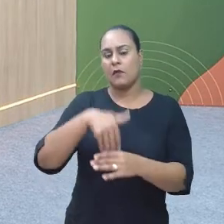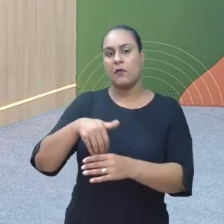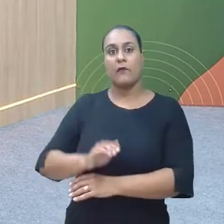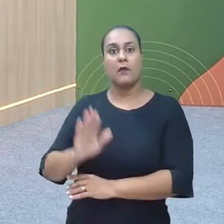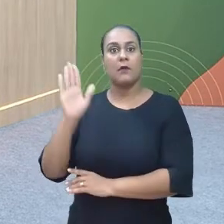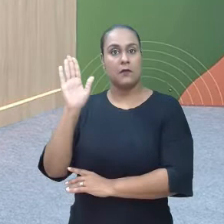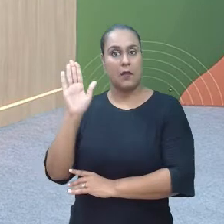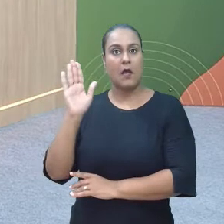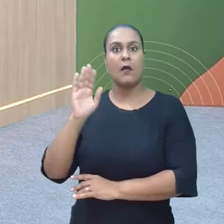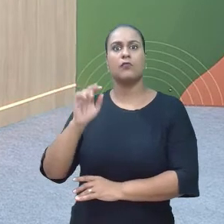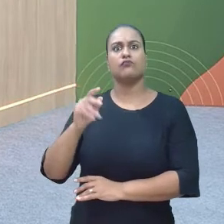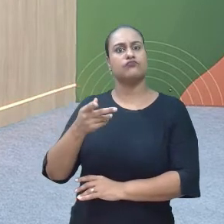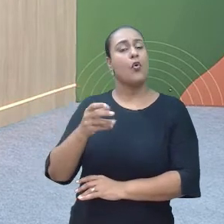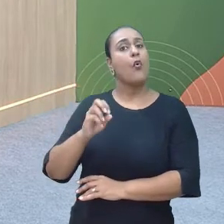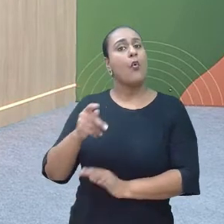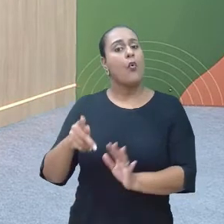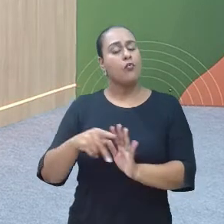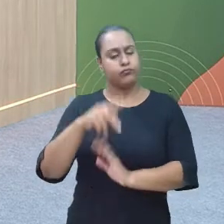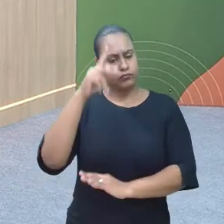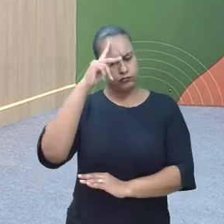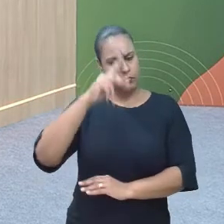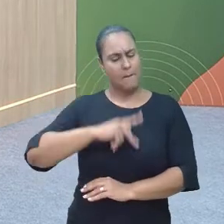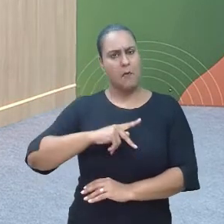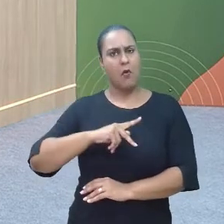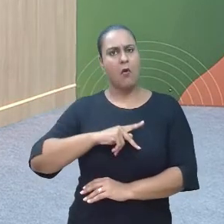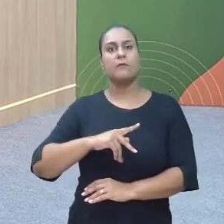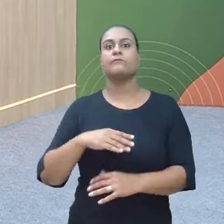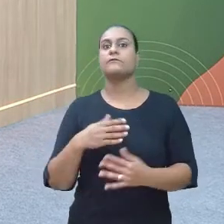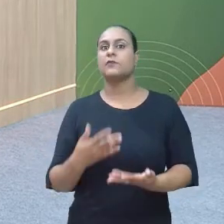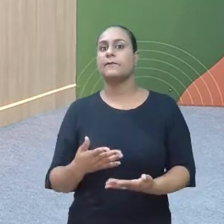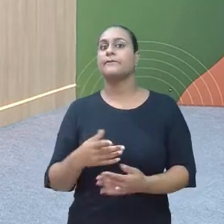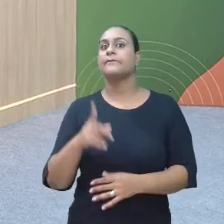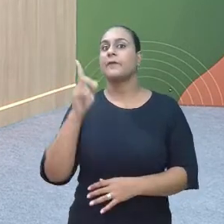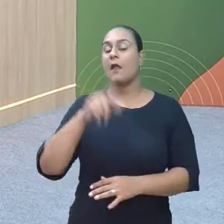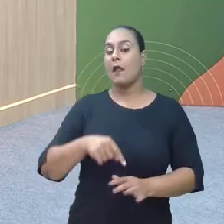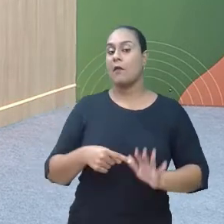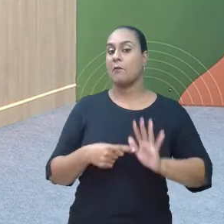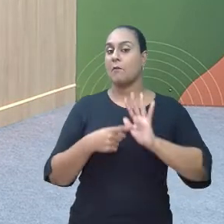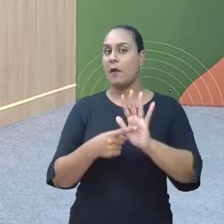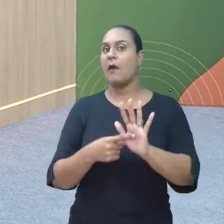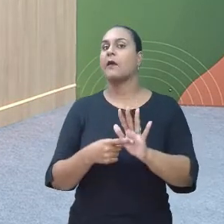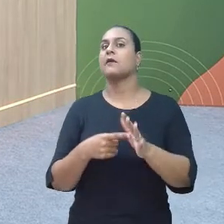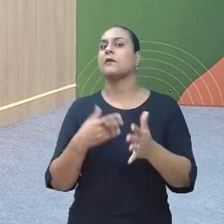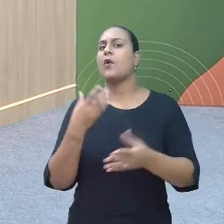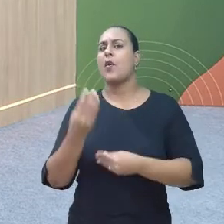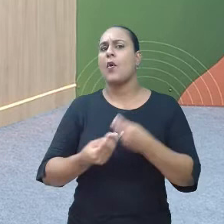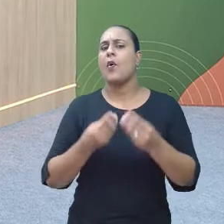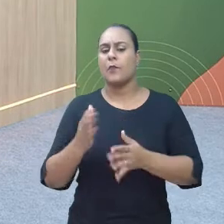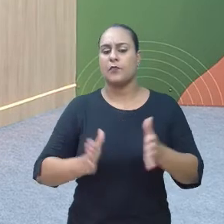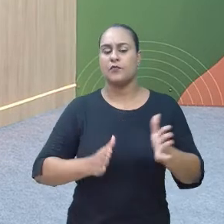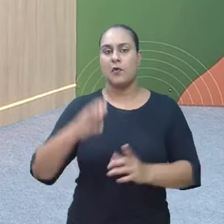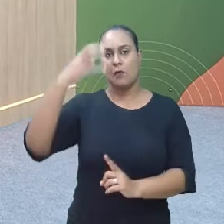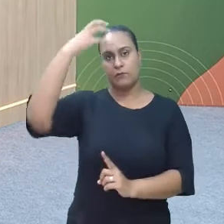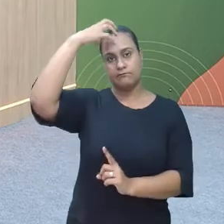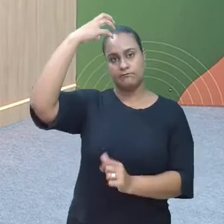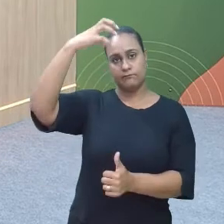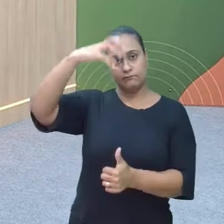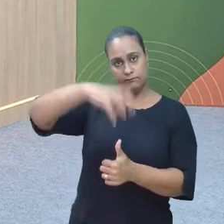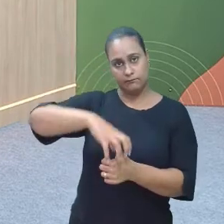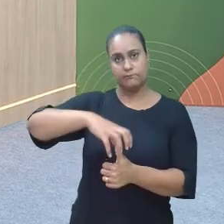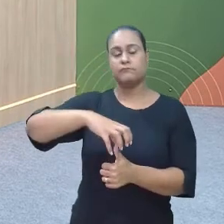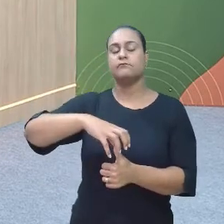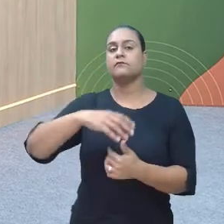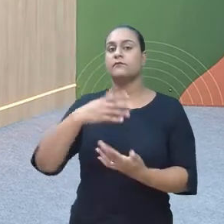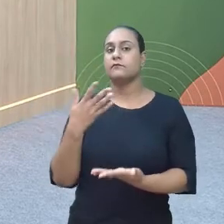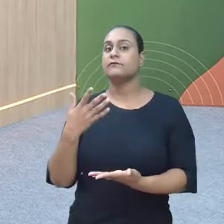nele próprio, né? Então, essa figura do coronel, ela se construiu justamente durante o período regencial, pelo menos ela vai